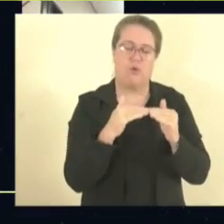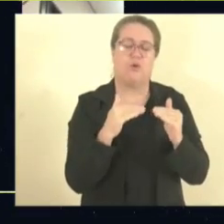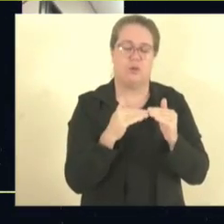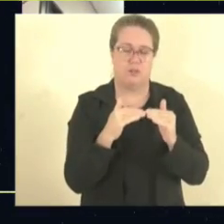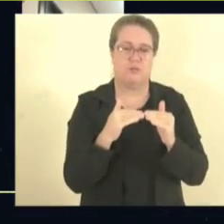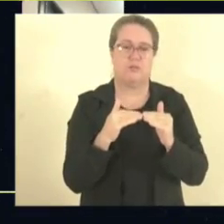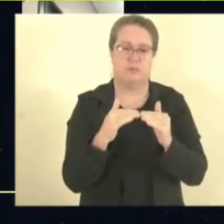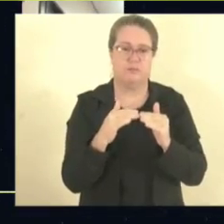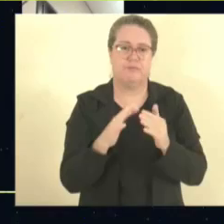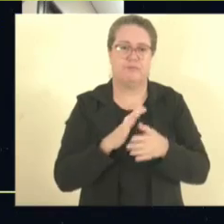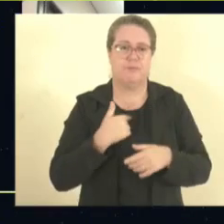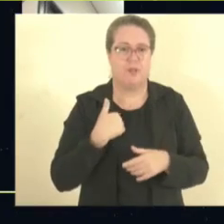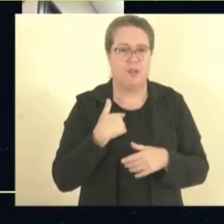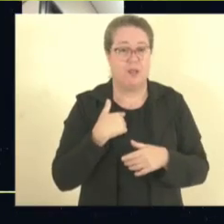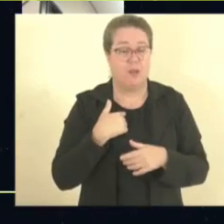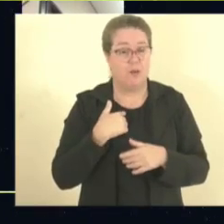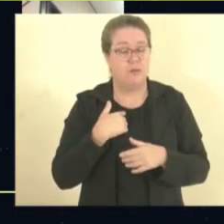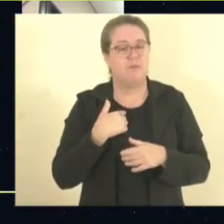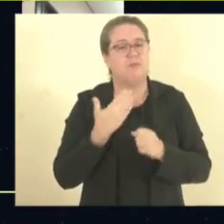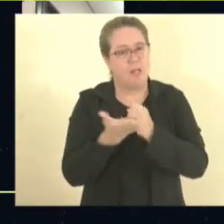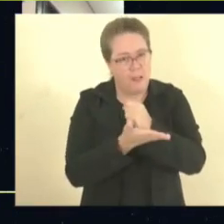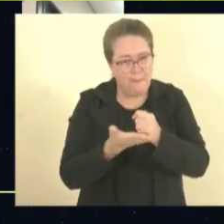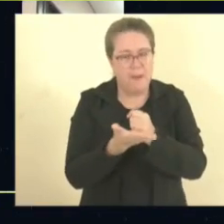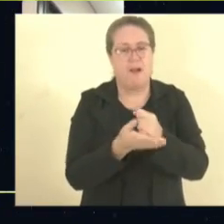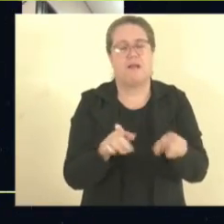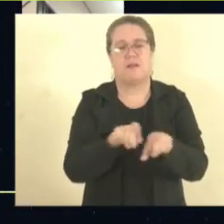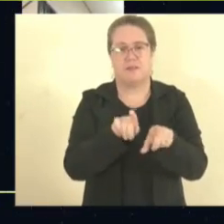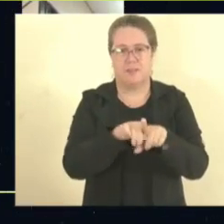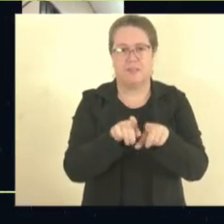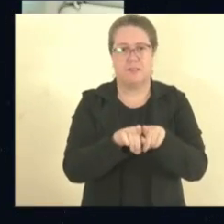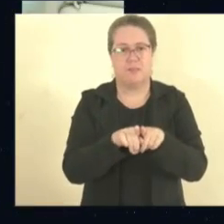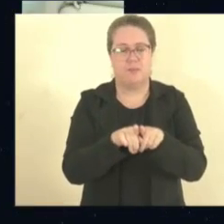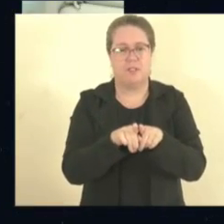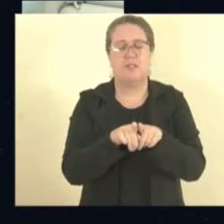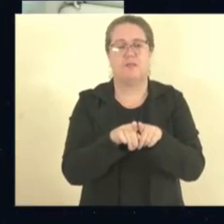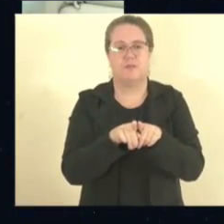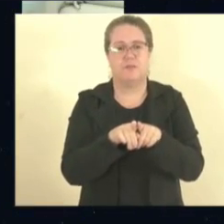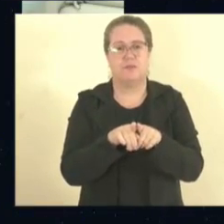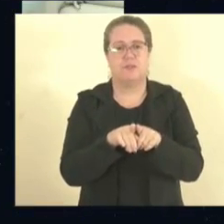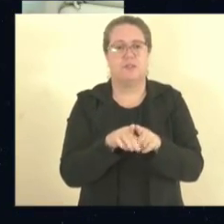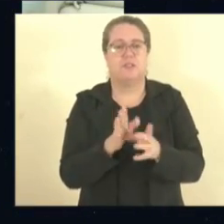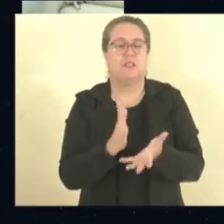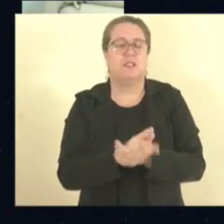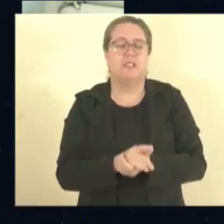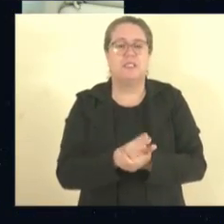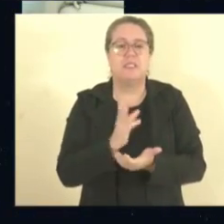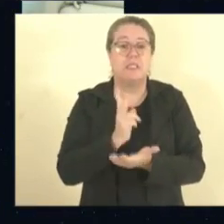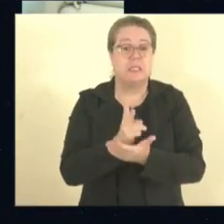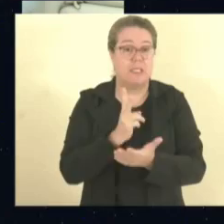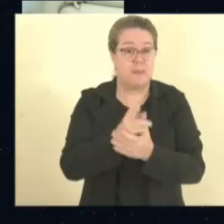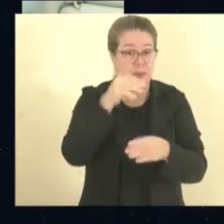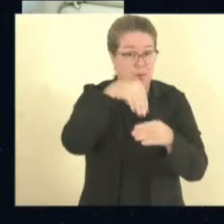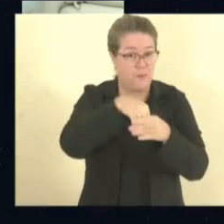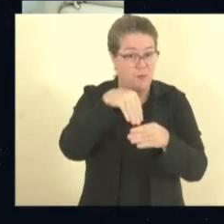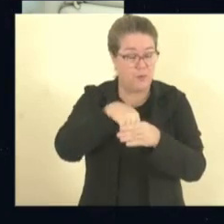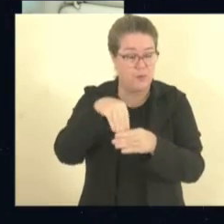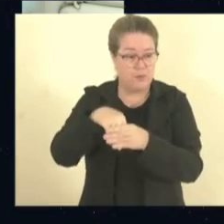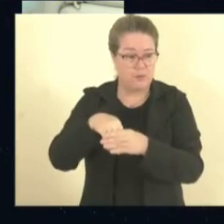dele, eu faço parte dessa base e jamais me prestei, jamais votei algo.